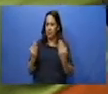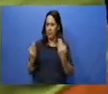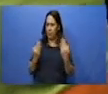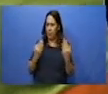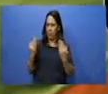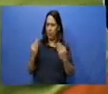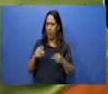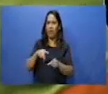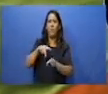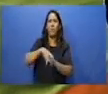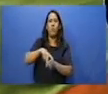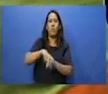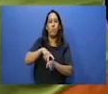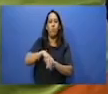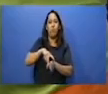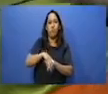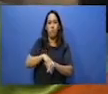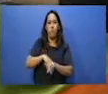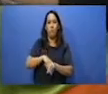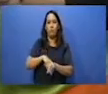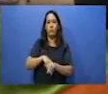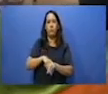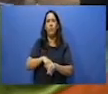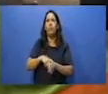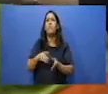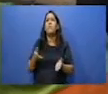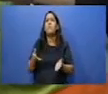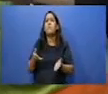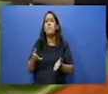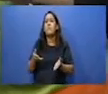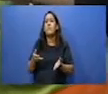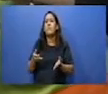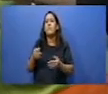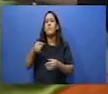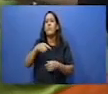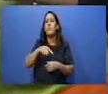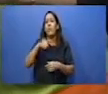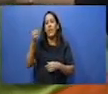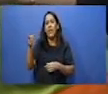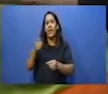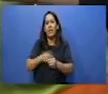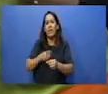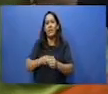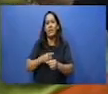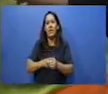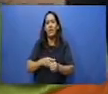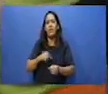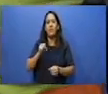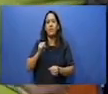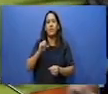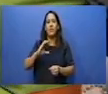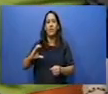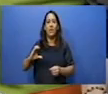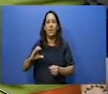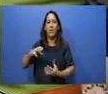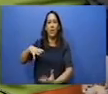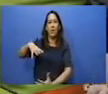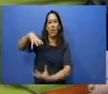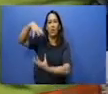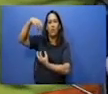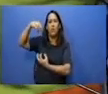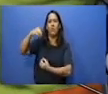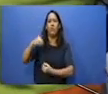comemorar a cultura. E lá na Osterfest, ela acontecia em que época? Era um ovo